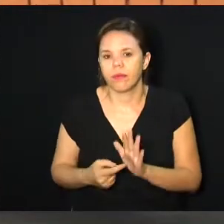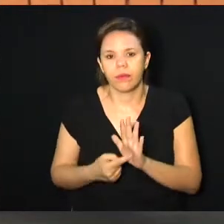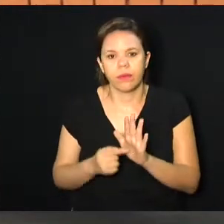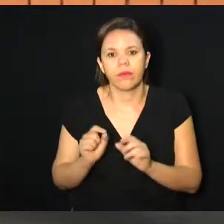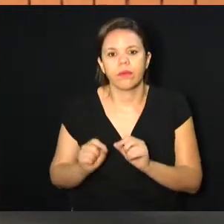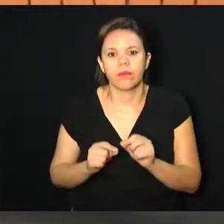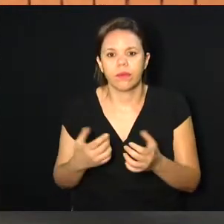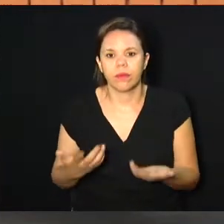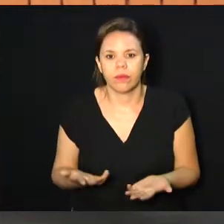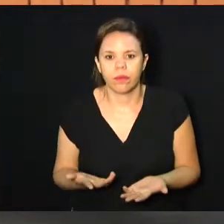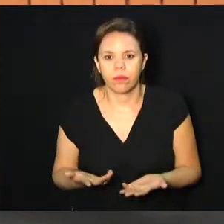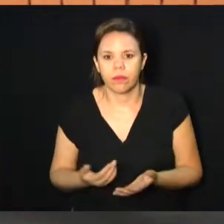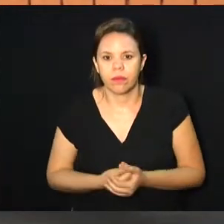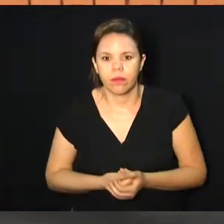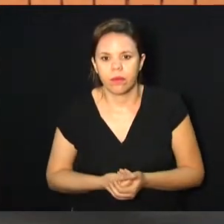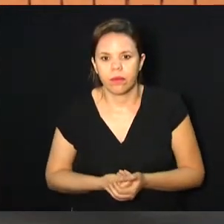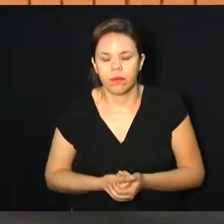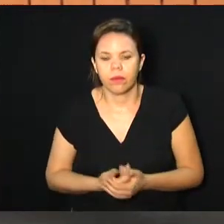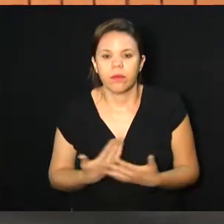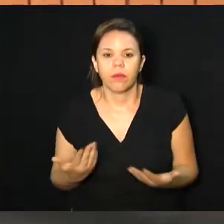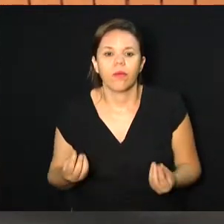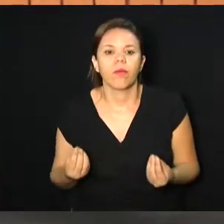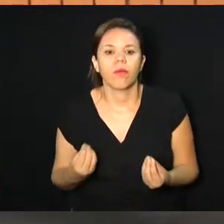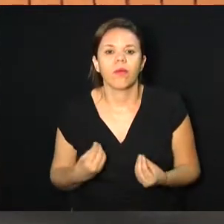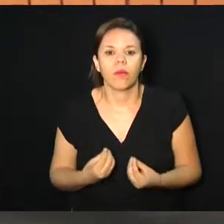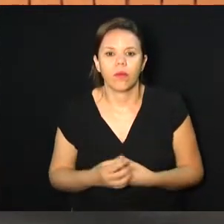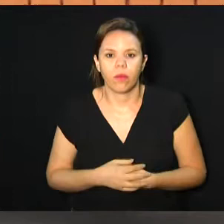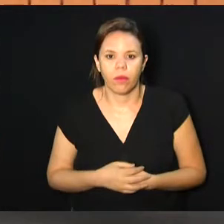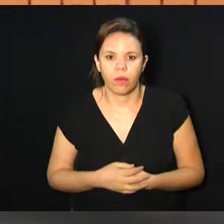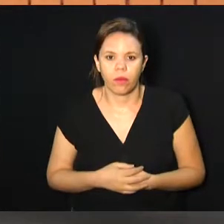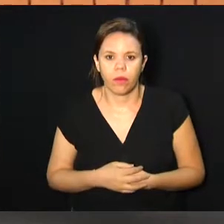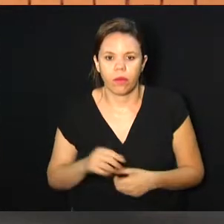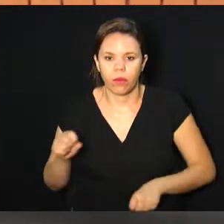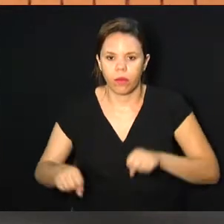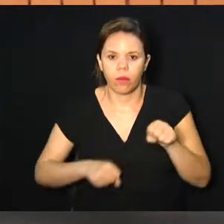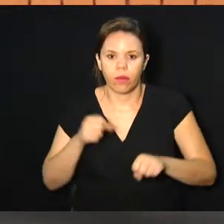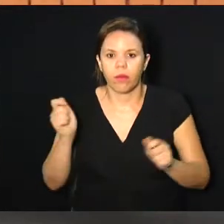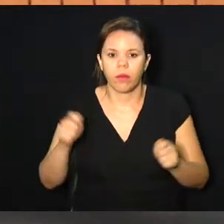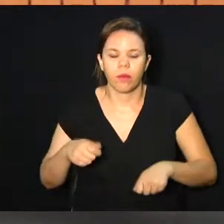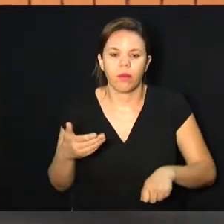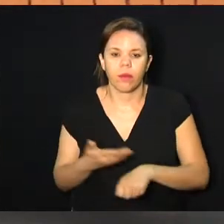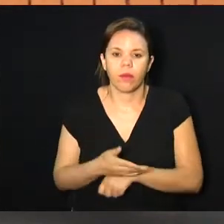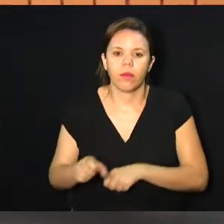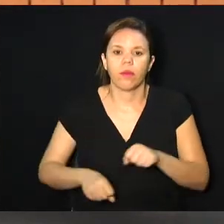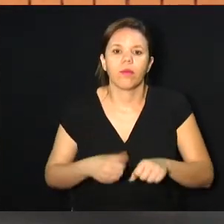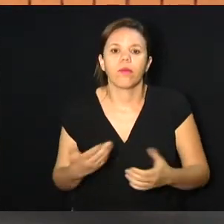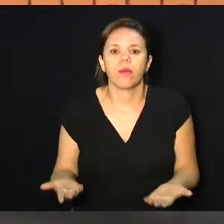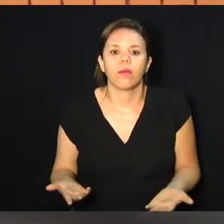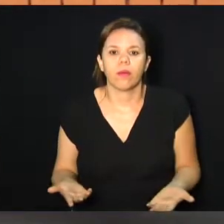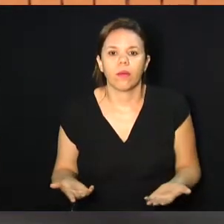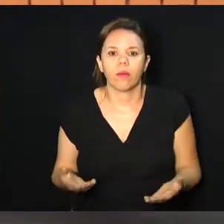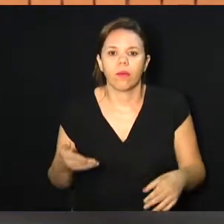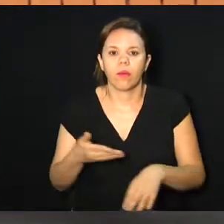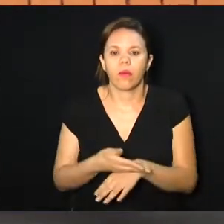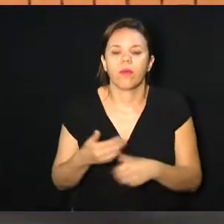sequer uma questão de como que o ciclista pode entrar com a bicicleta no